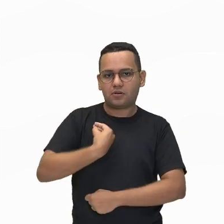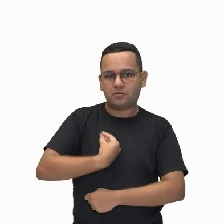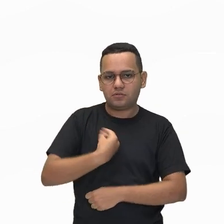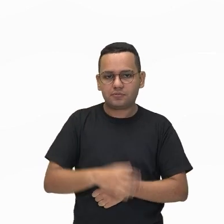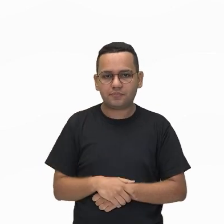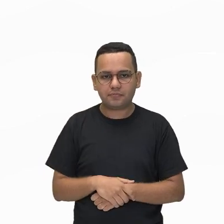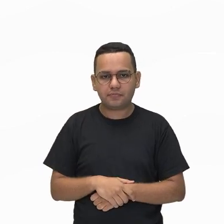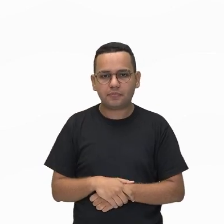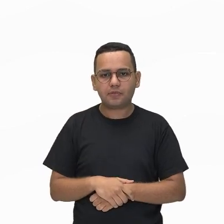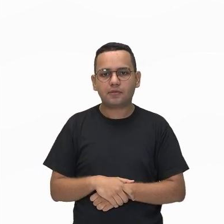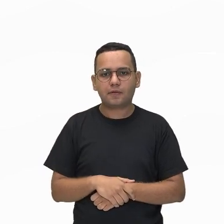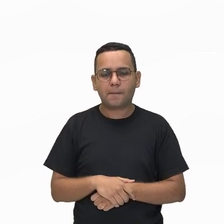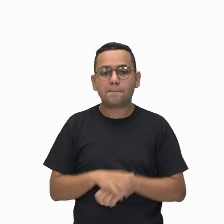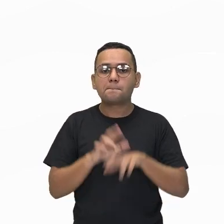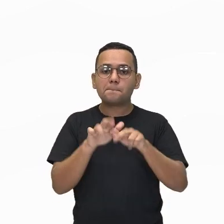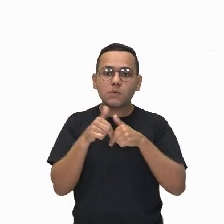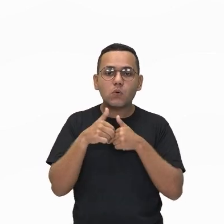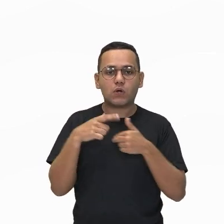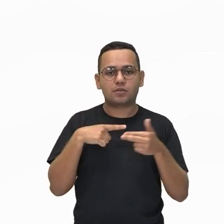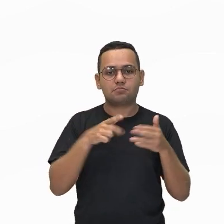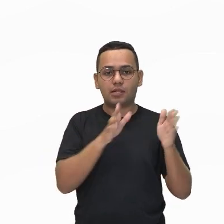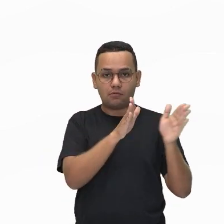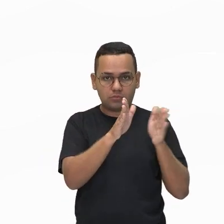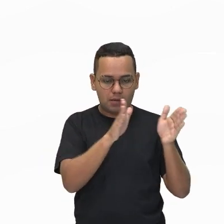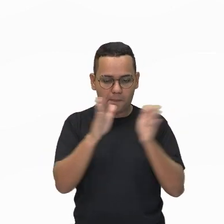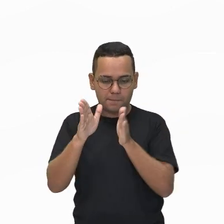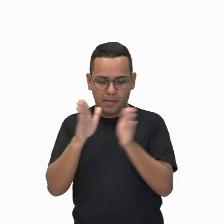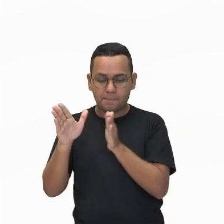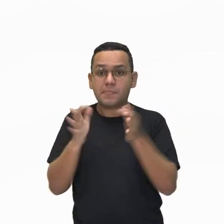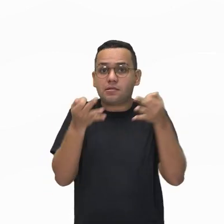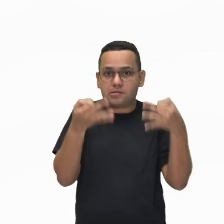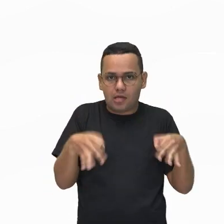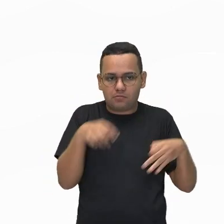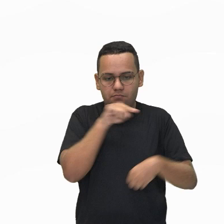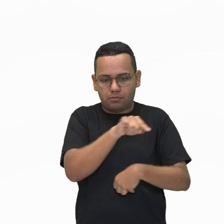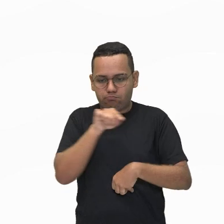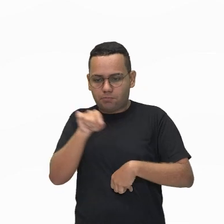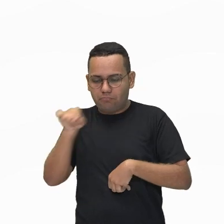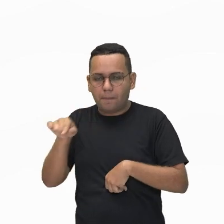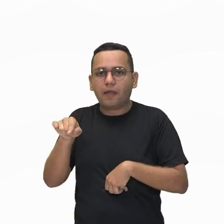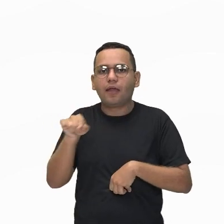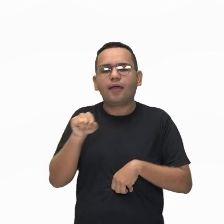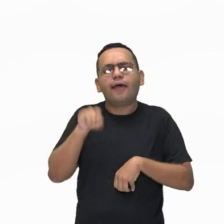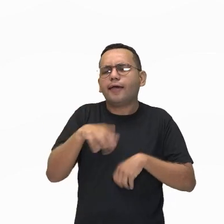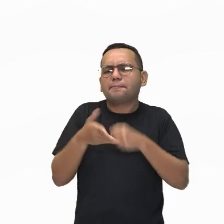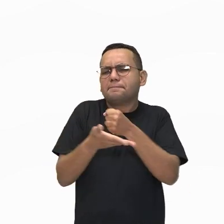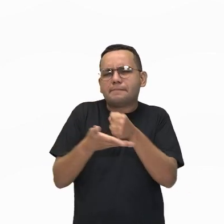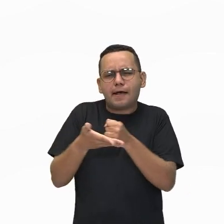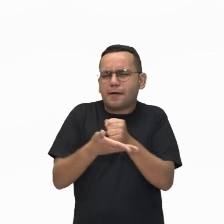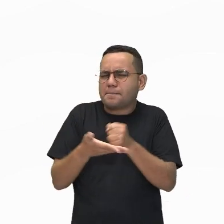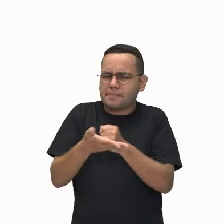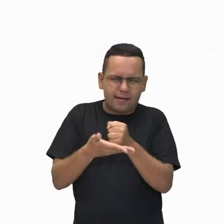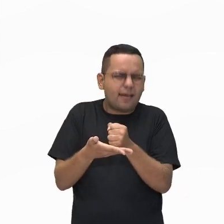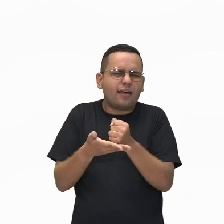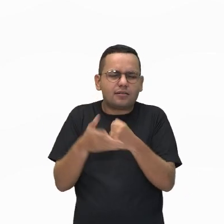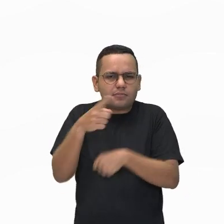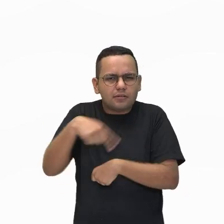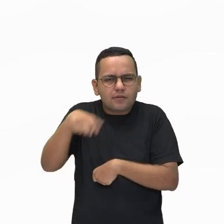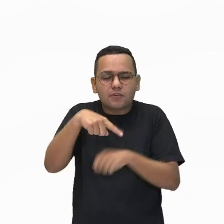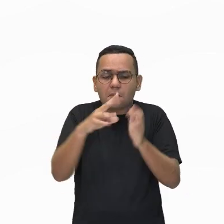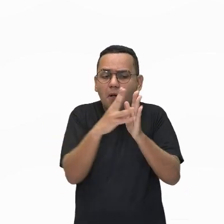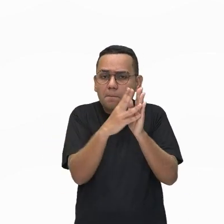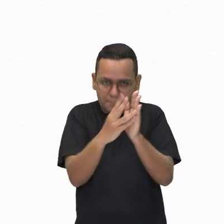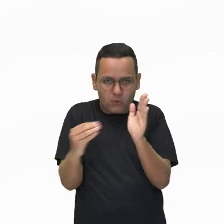tempo estabelecidos para cada uma das etapas são só uma base, um exemplo que pode ser usado como